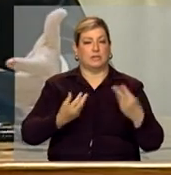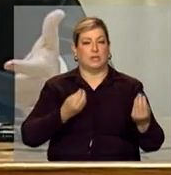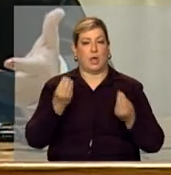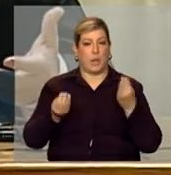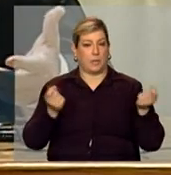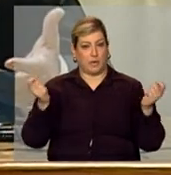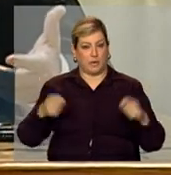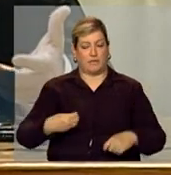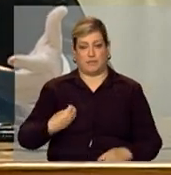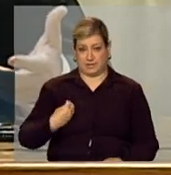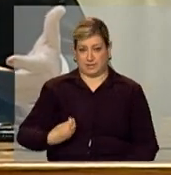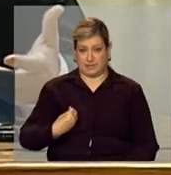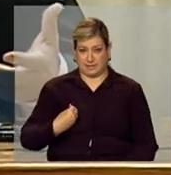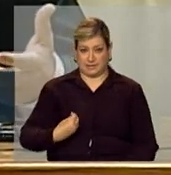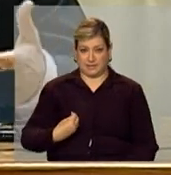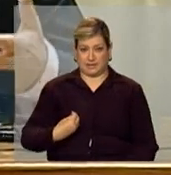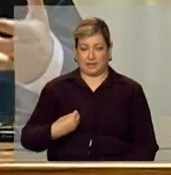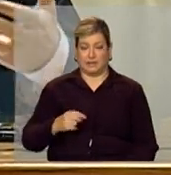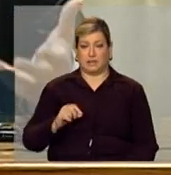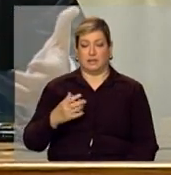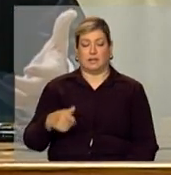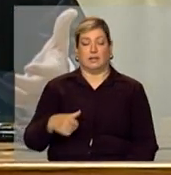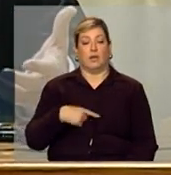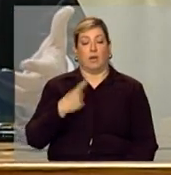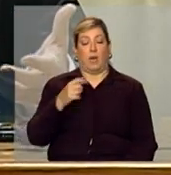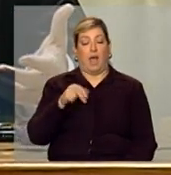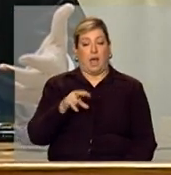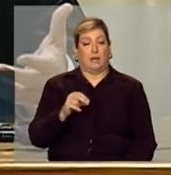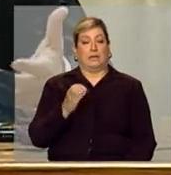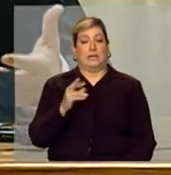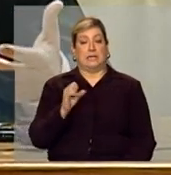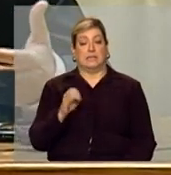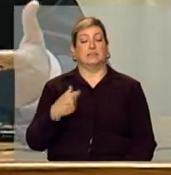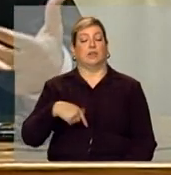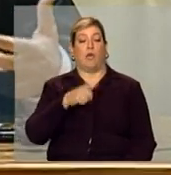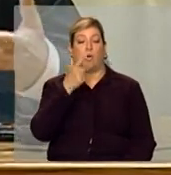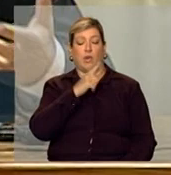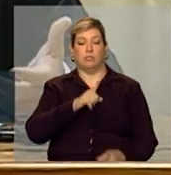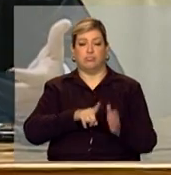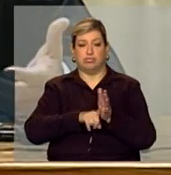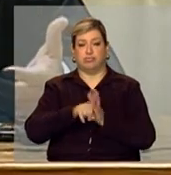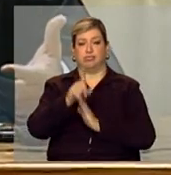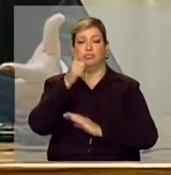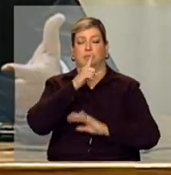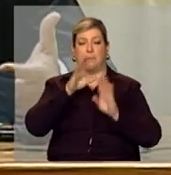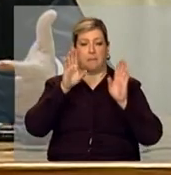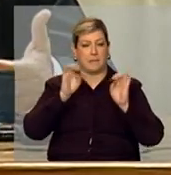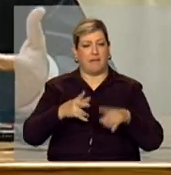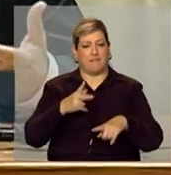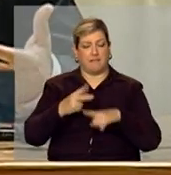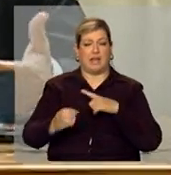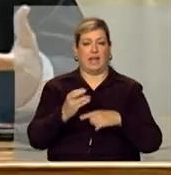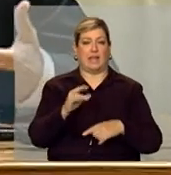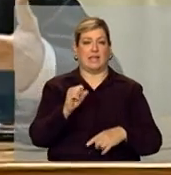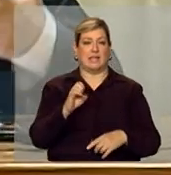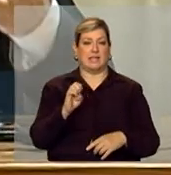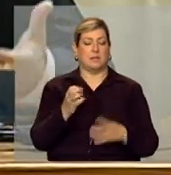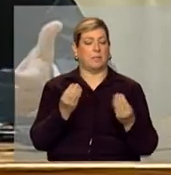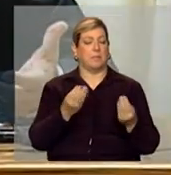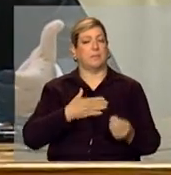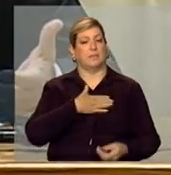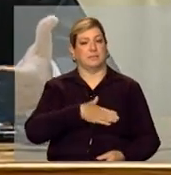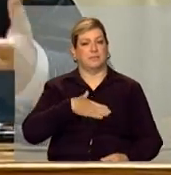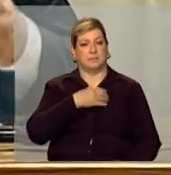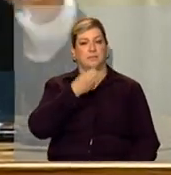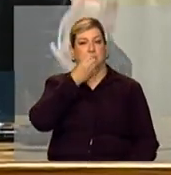de vida então eu diria que por ser um ano de crise nós conseguimos atravessar a crise de modo bastante